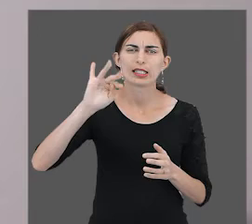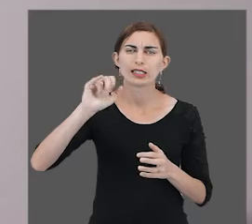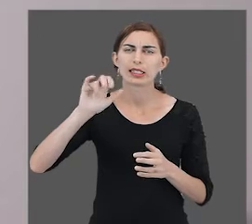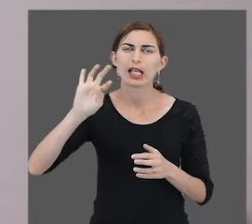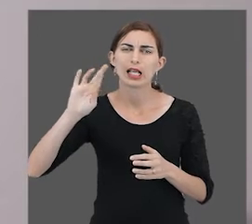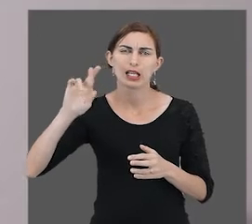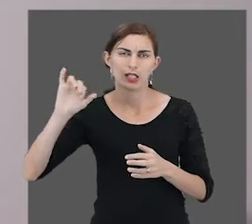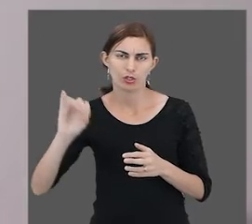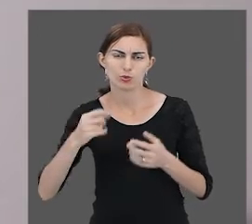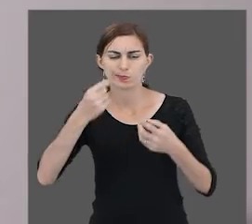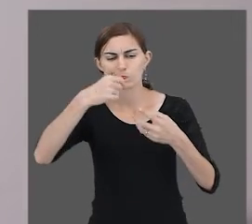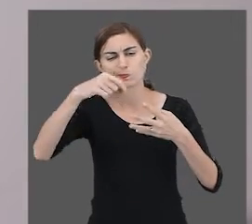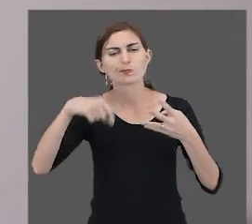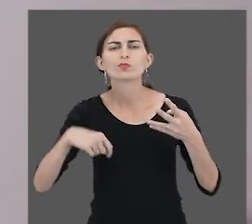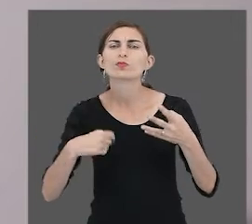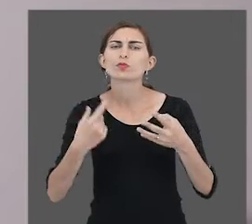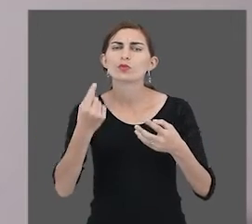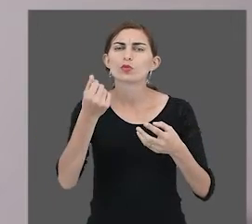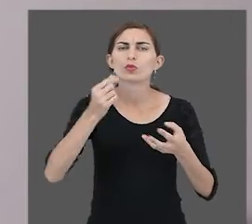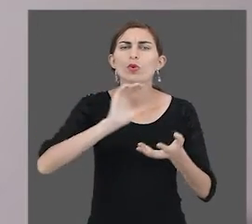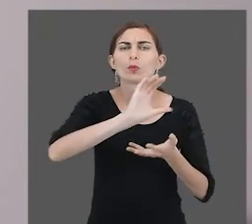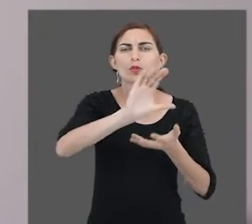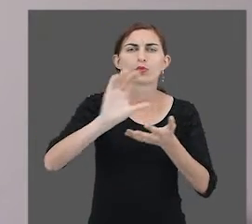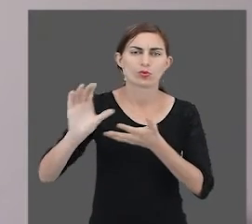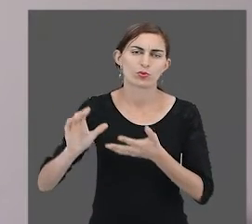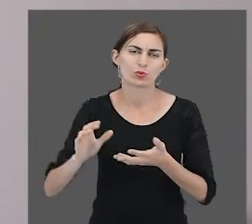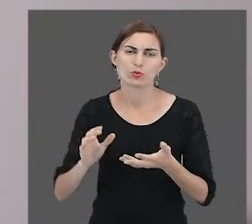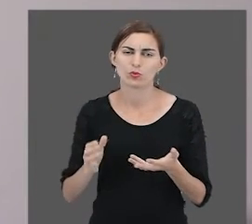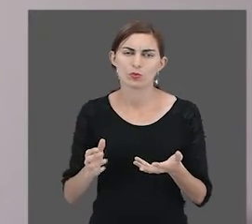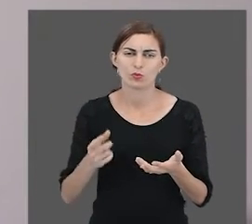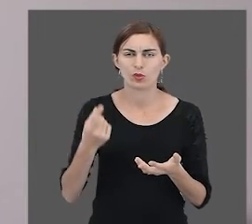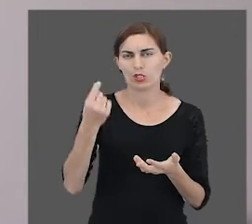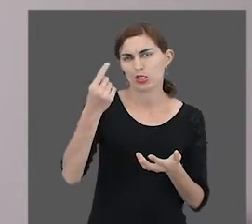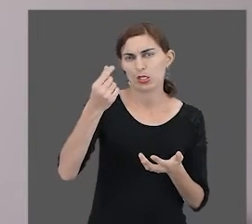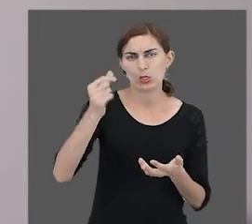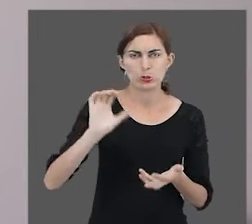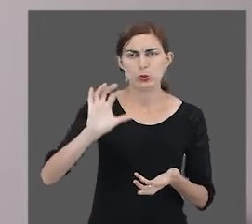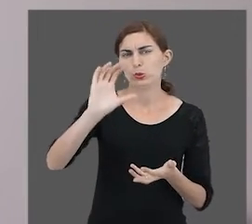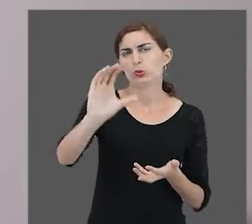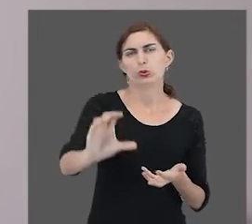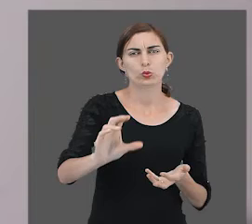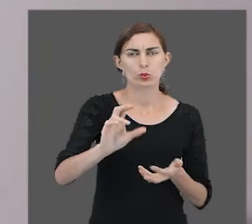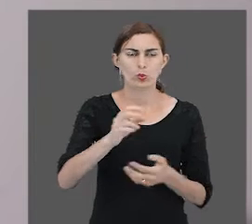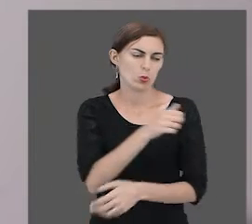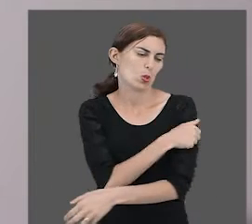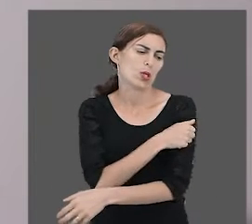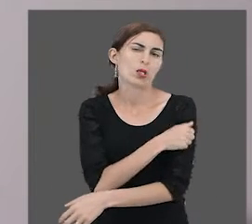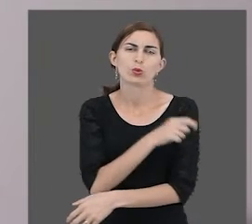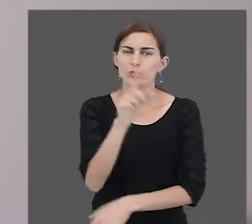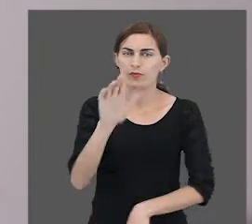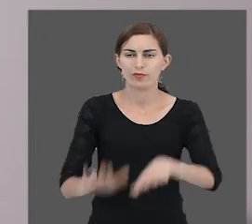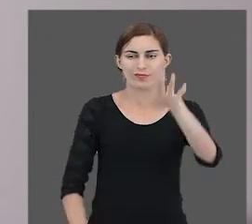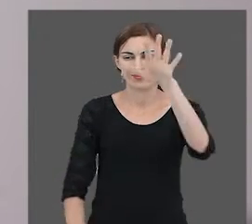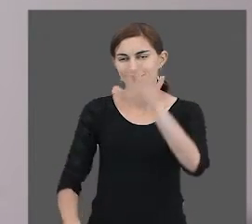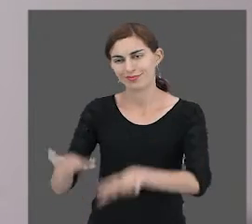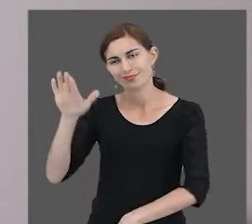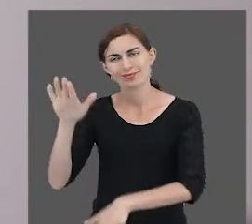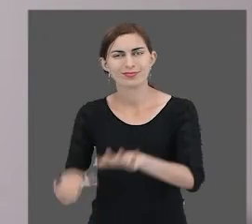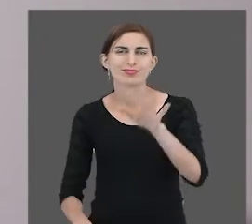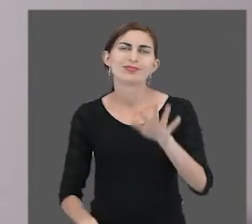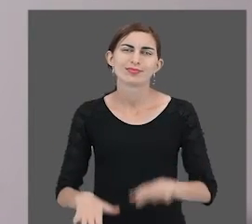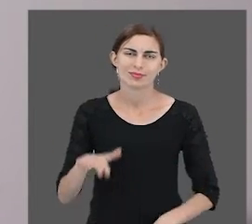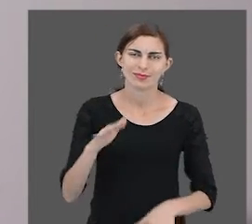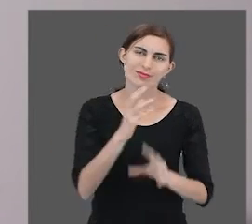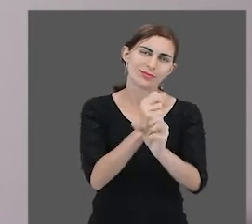de distribuição desse recurso. Esse recurso ele não é um valor exato por aluno, ele varia, ele